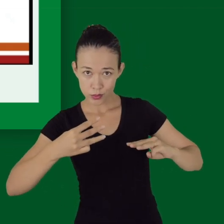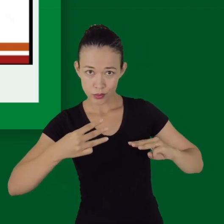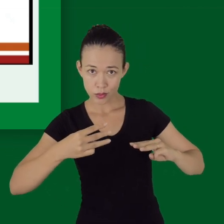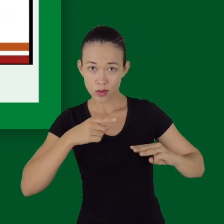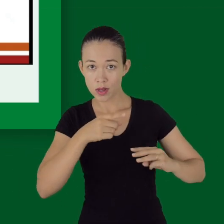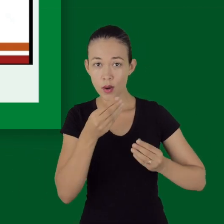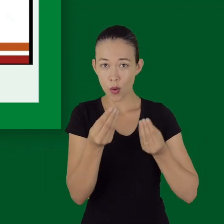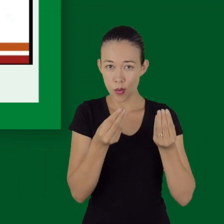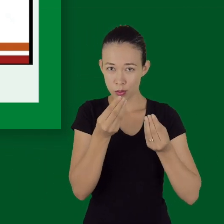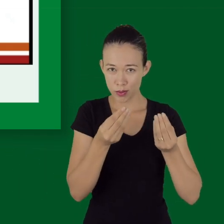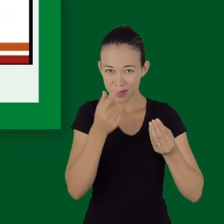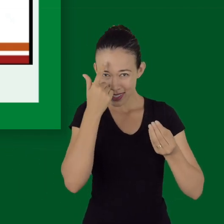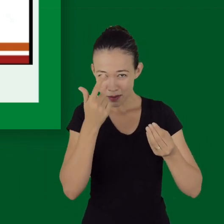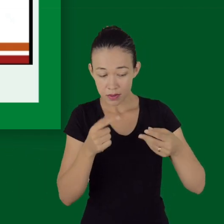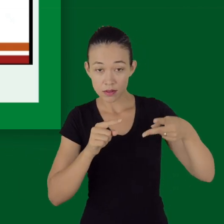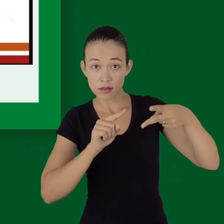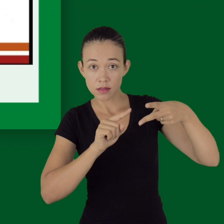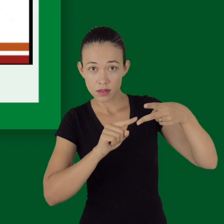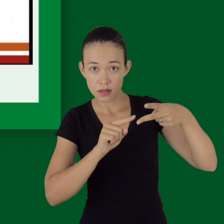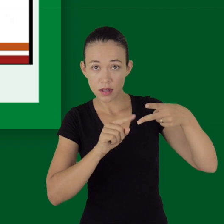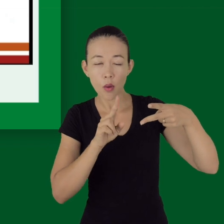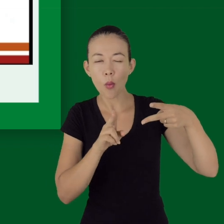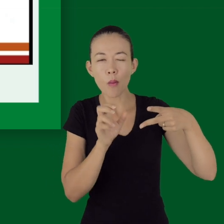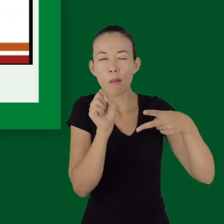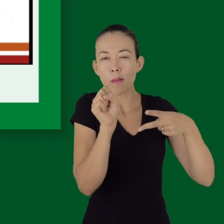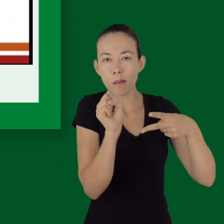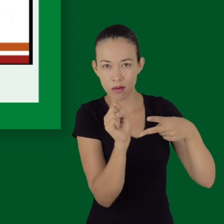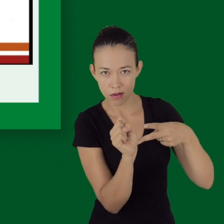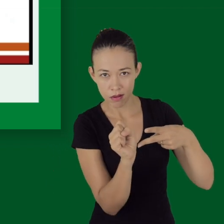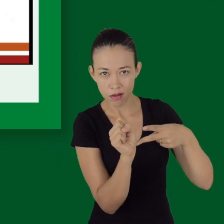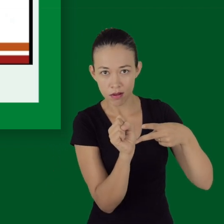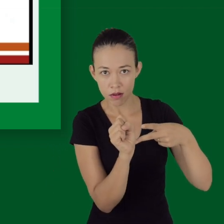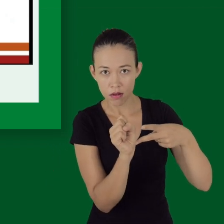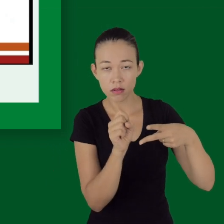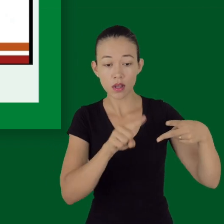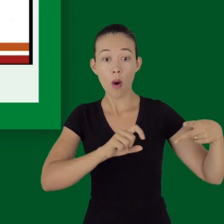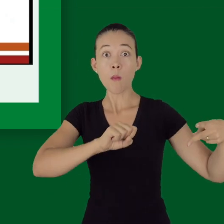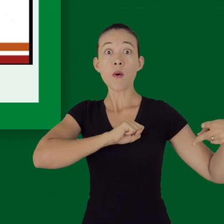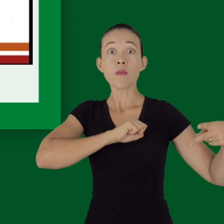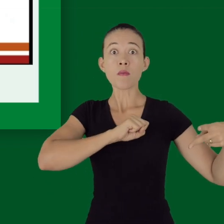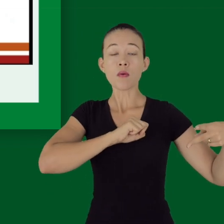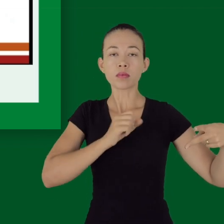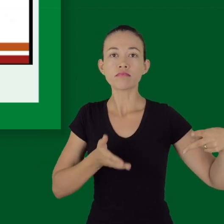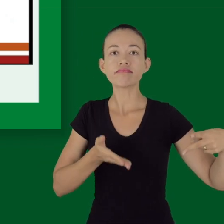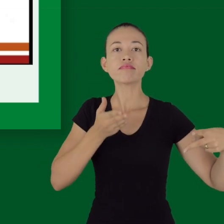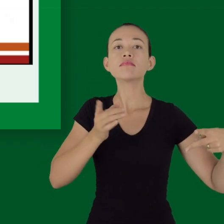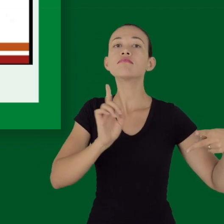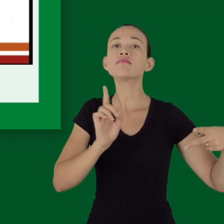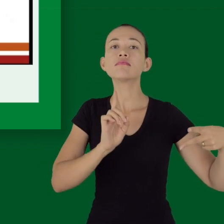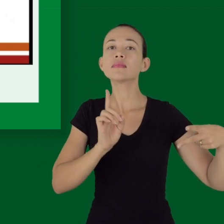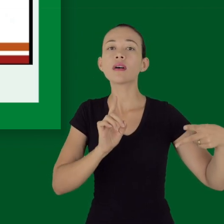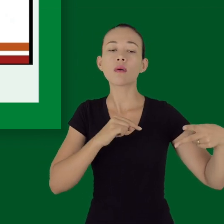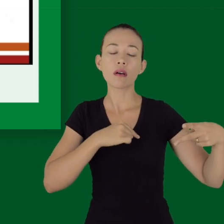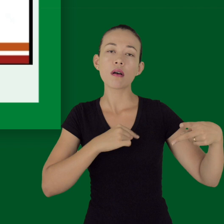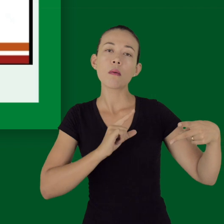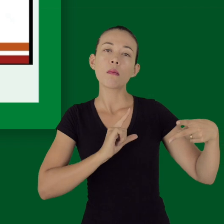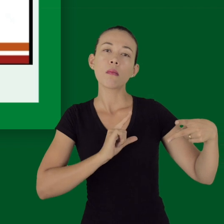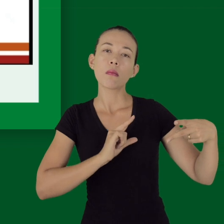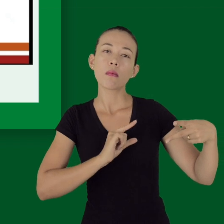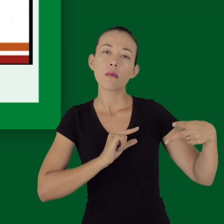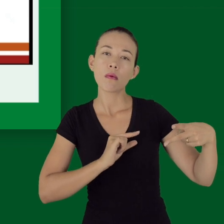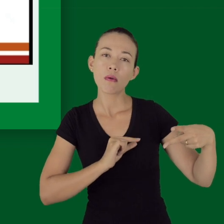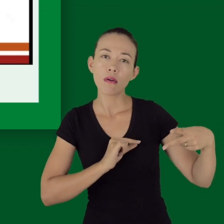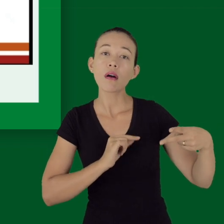resposta simpática de aumento da frequência inibida, e eu tenho apenas a resposta parasimpática atuando. Então, eu